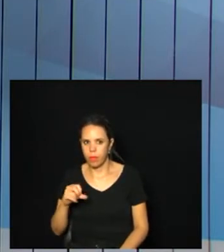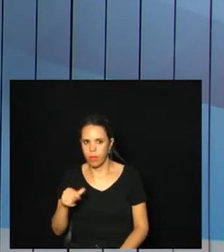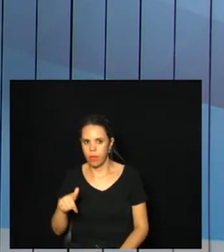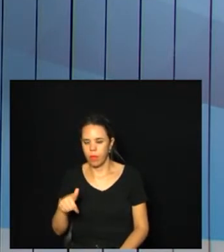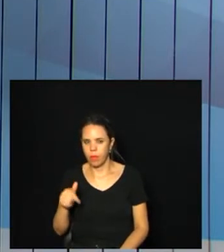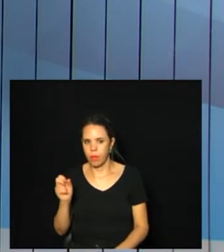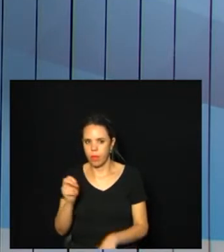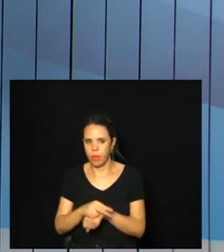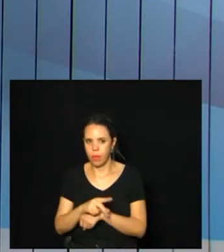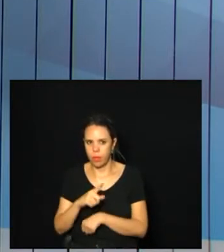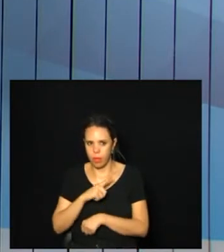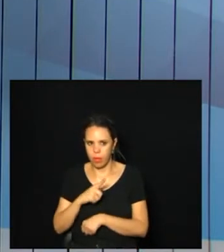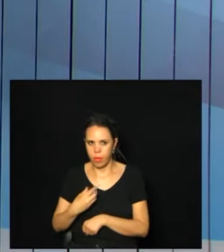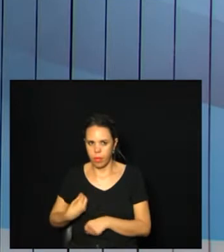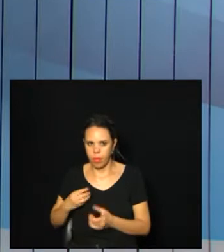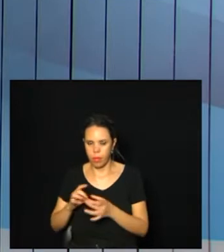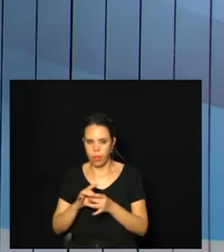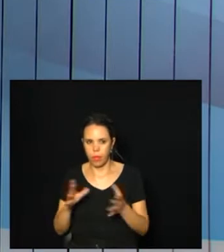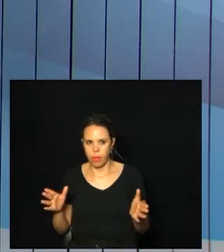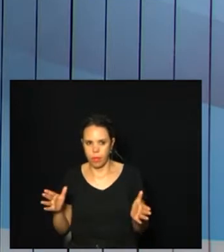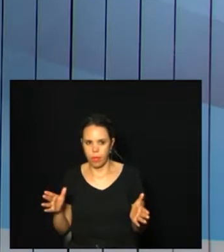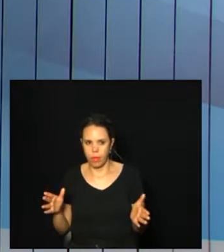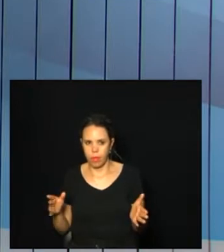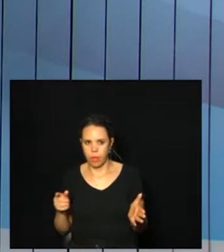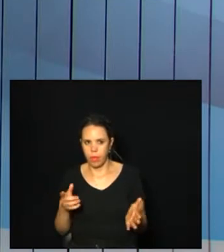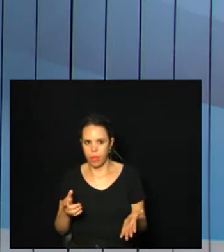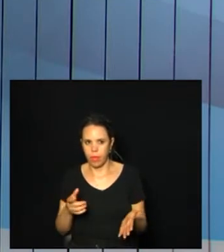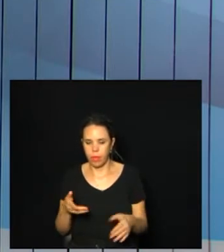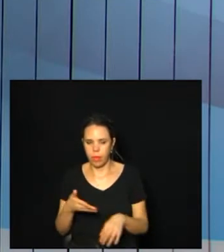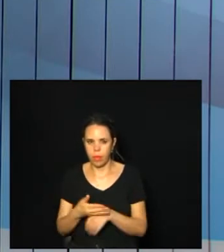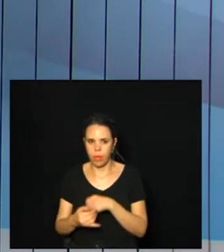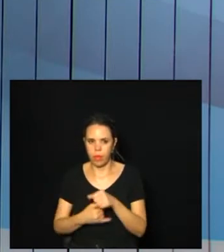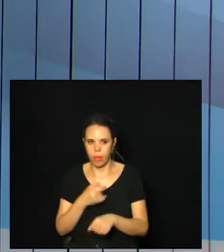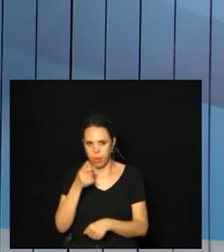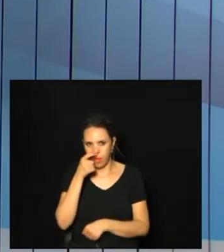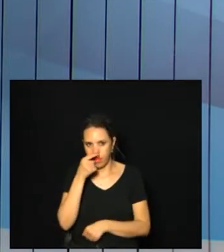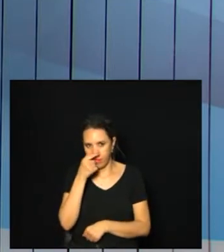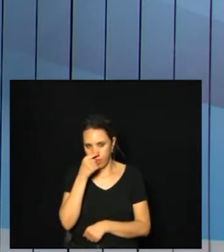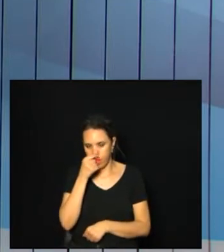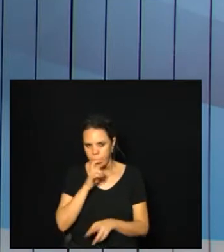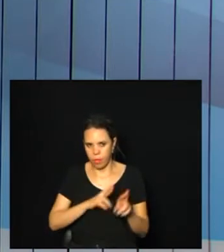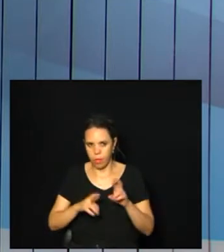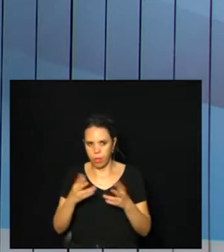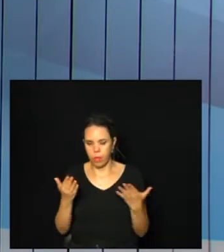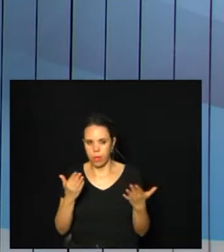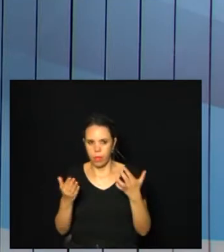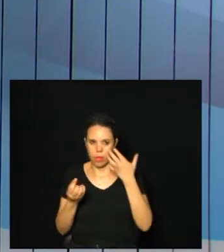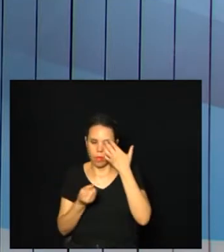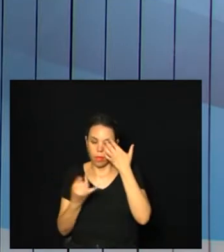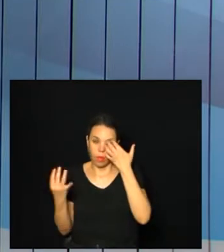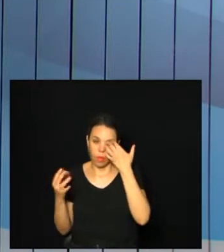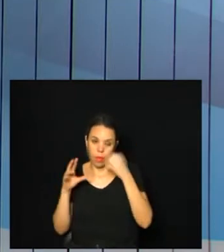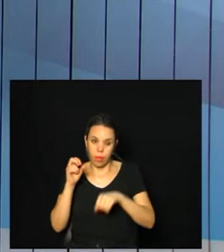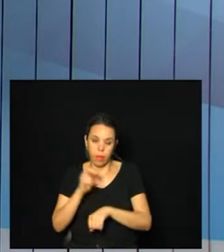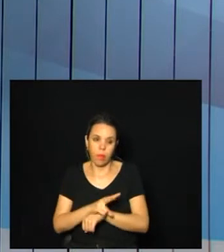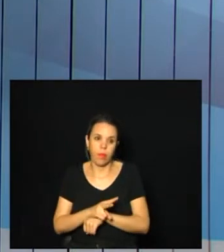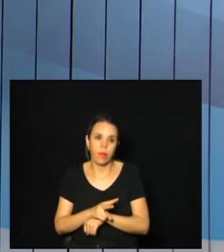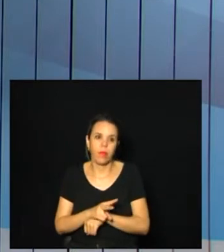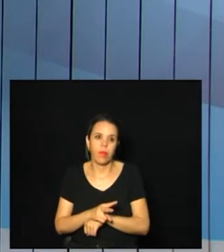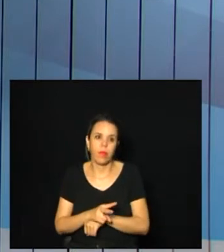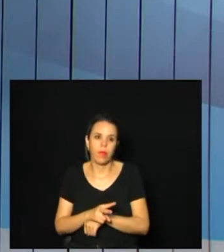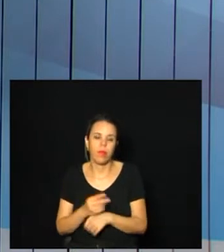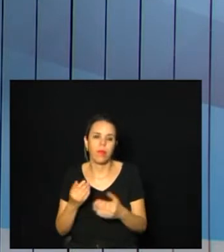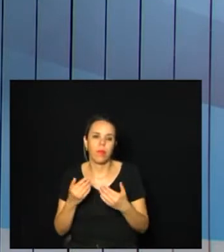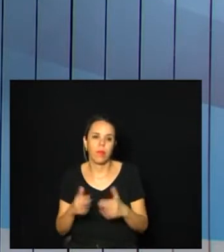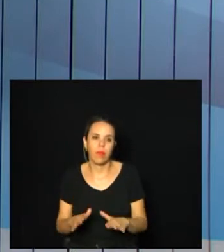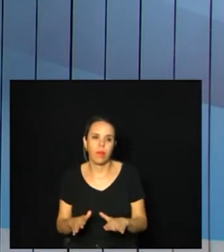297 vagas estão disponíveis. Se você acessar o site, você confere quais são essas vagas. E aí, tô com ela aberta